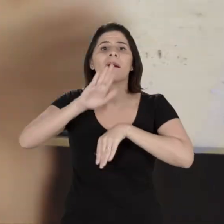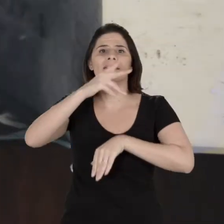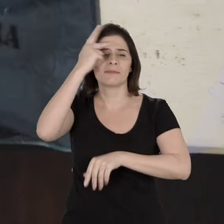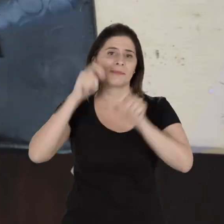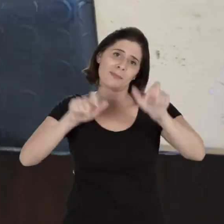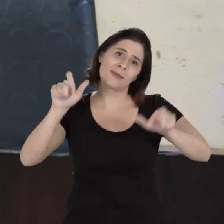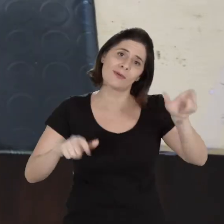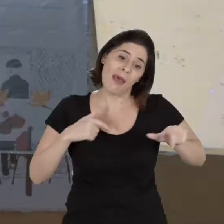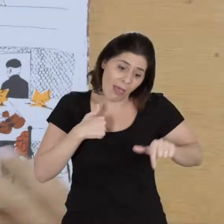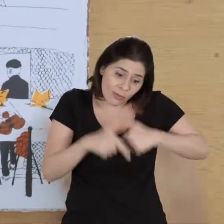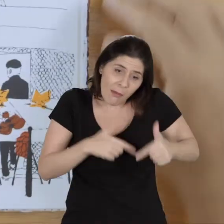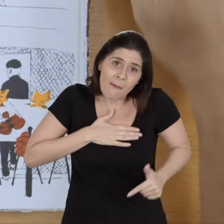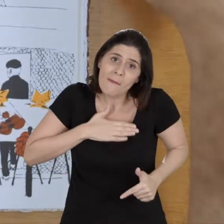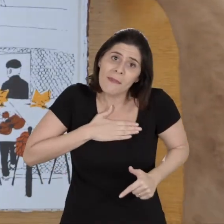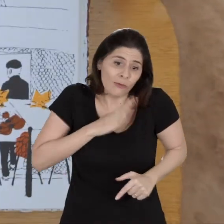trabalhando diretamente, né?